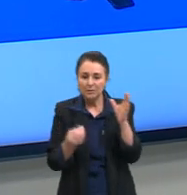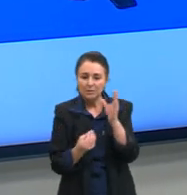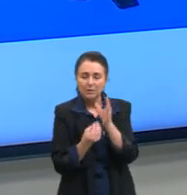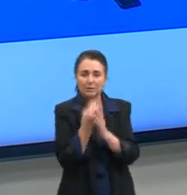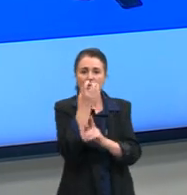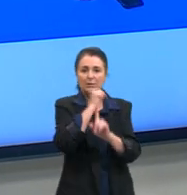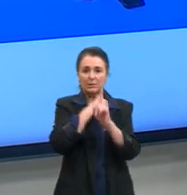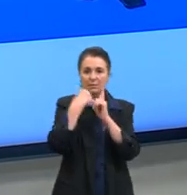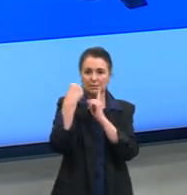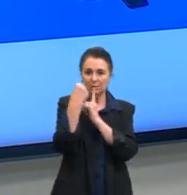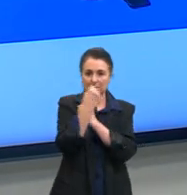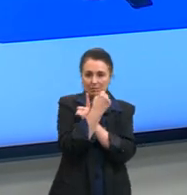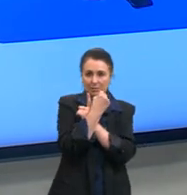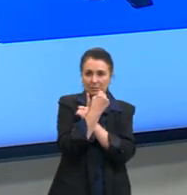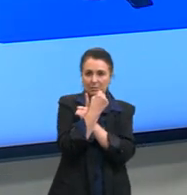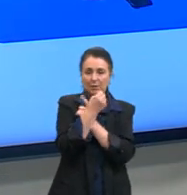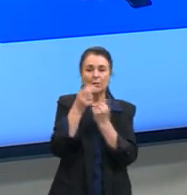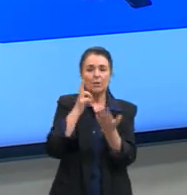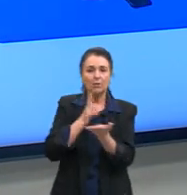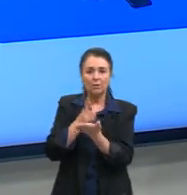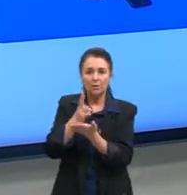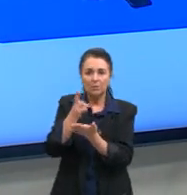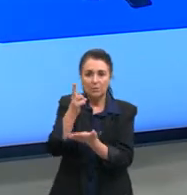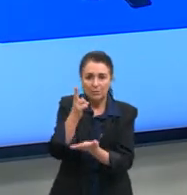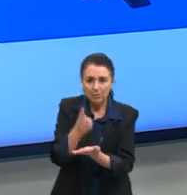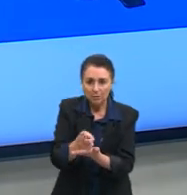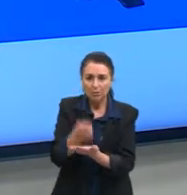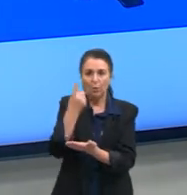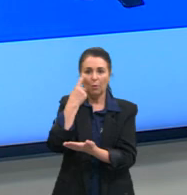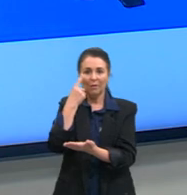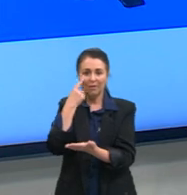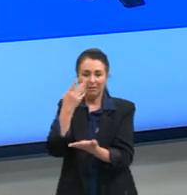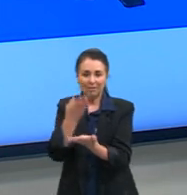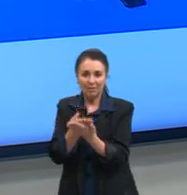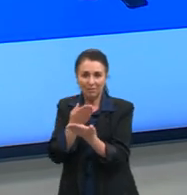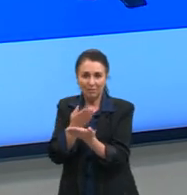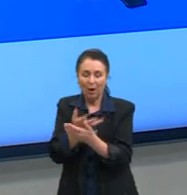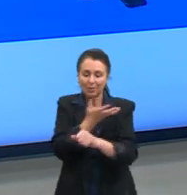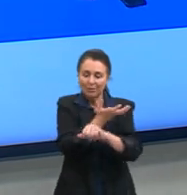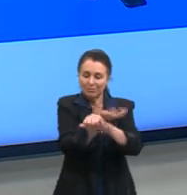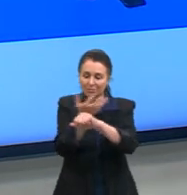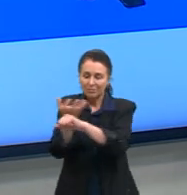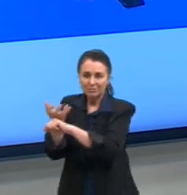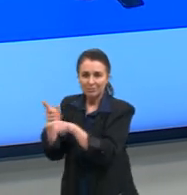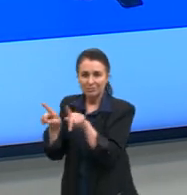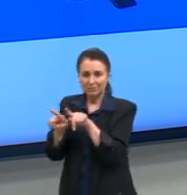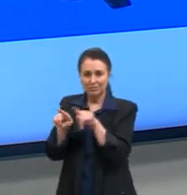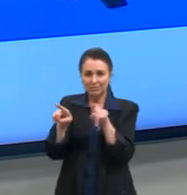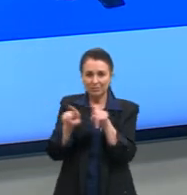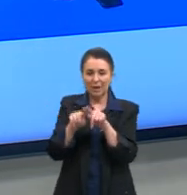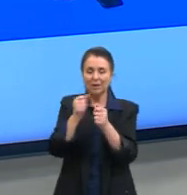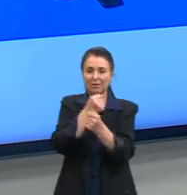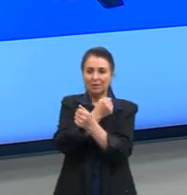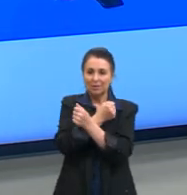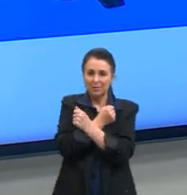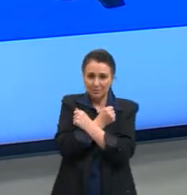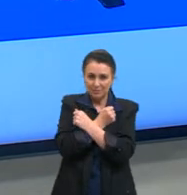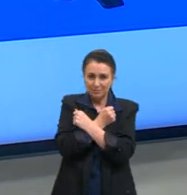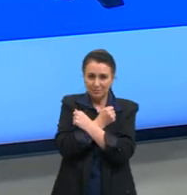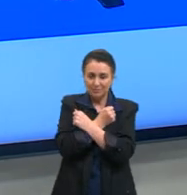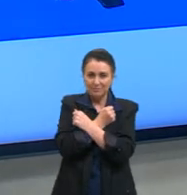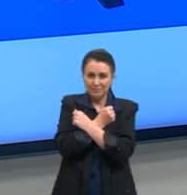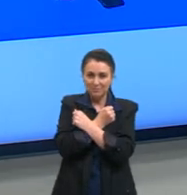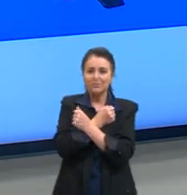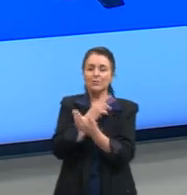da sociologia continue assistindo nossas aulas assistam às aulas de todos os componentes curriculares um grande abraço